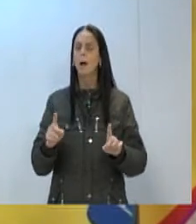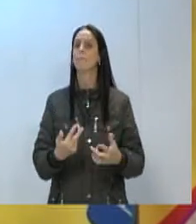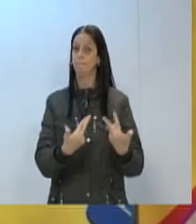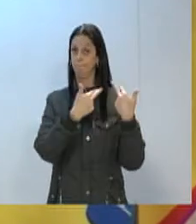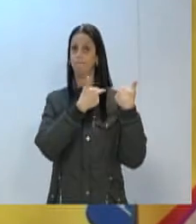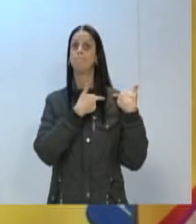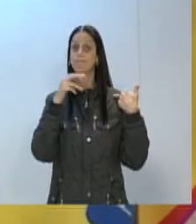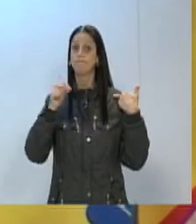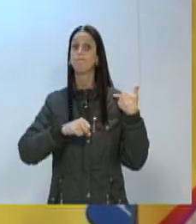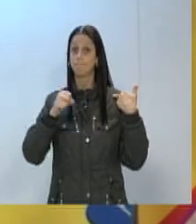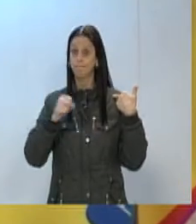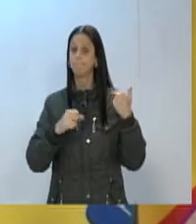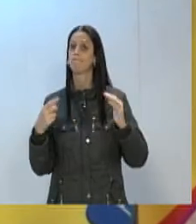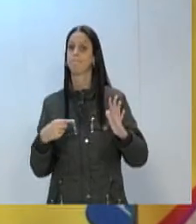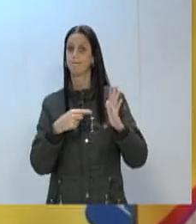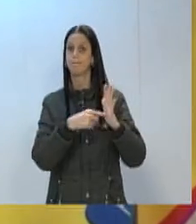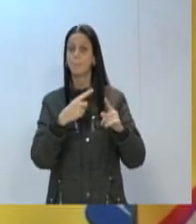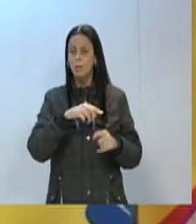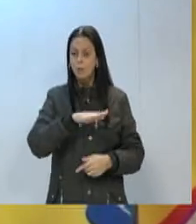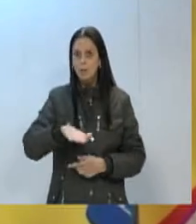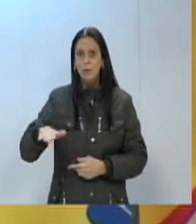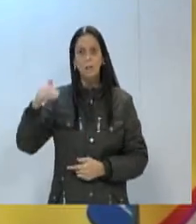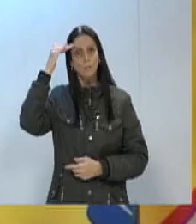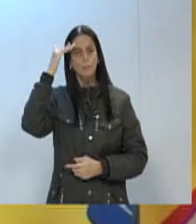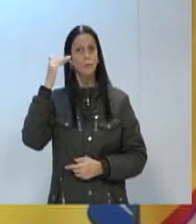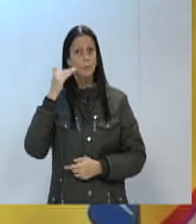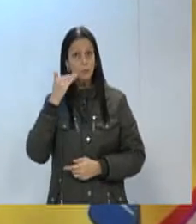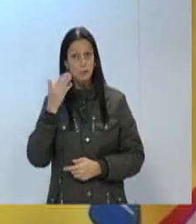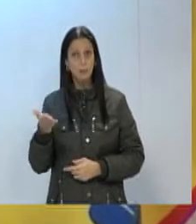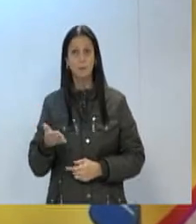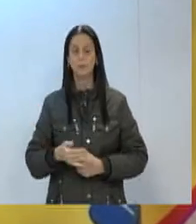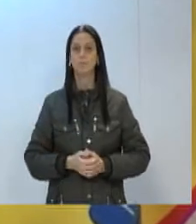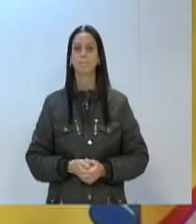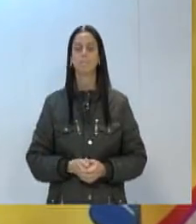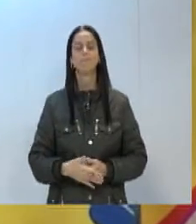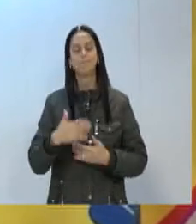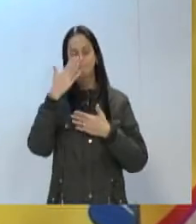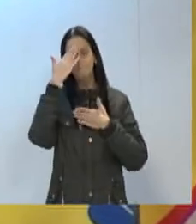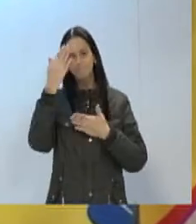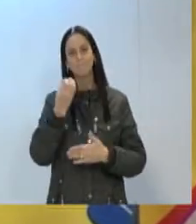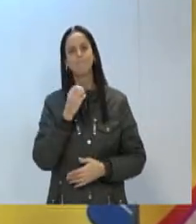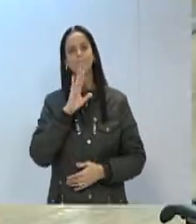responsabilizar por que são nossas crianças e nossos adolescentes obrigado boa tarde a todos